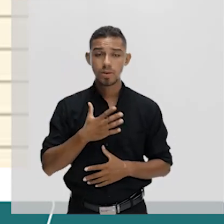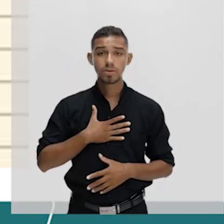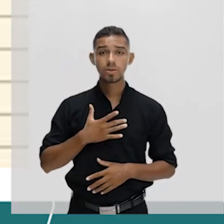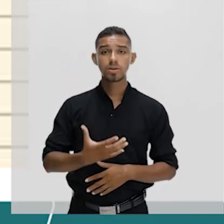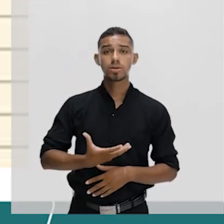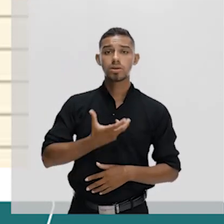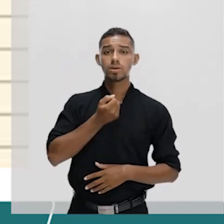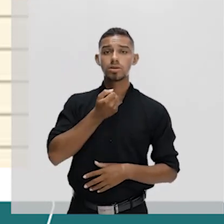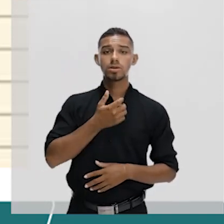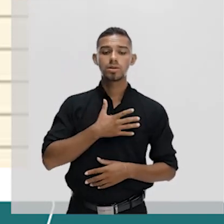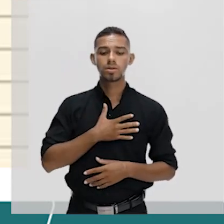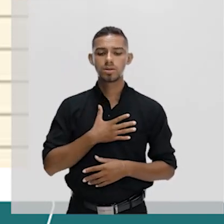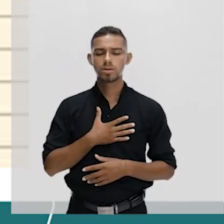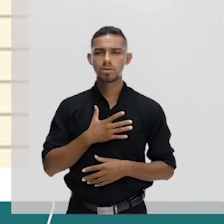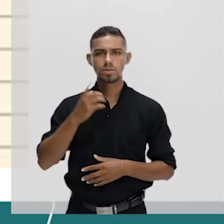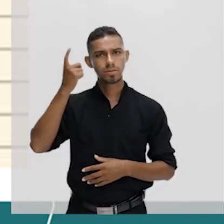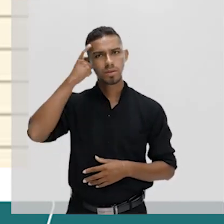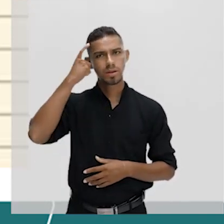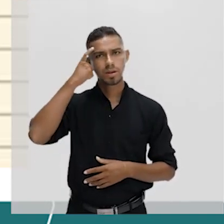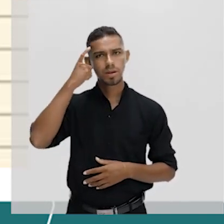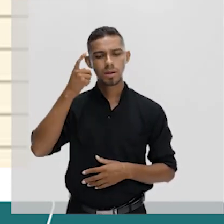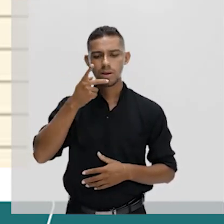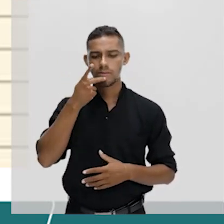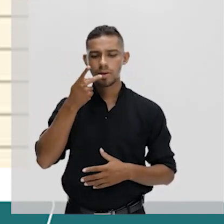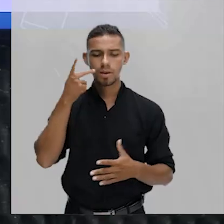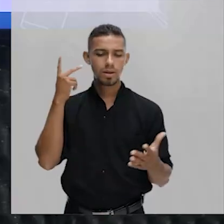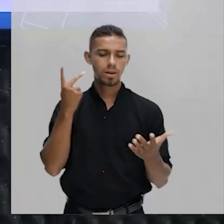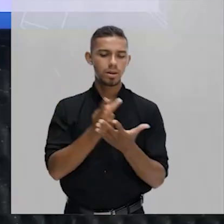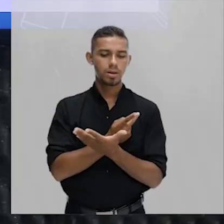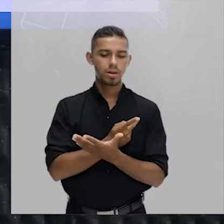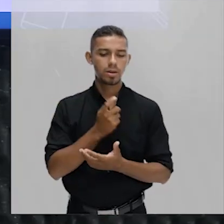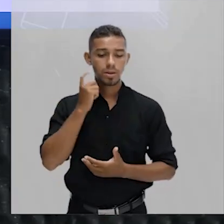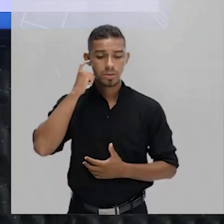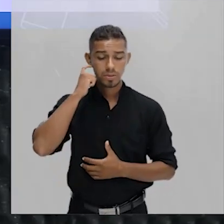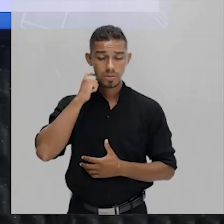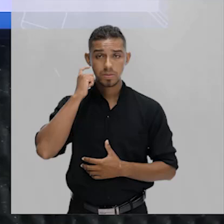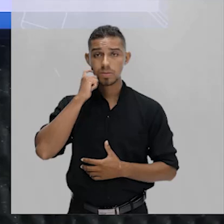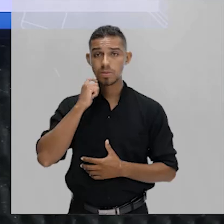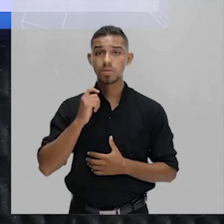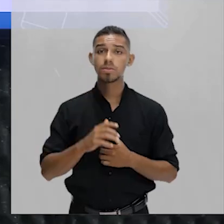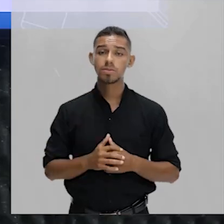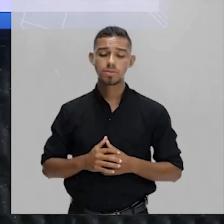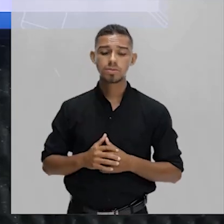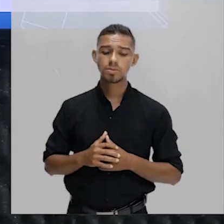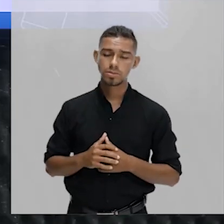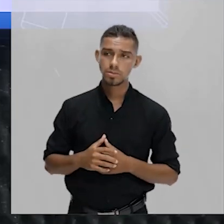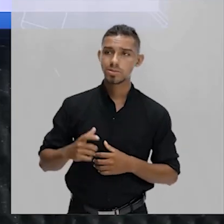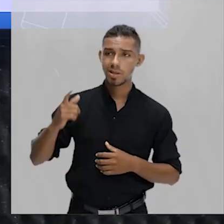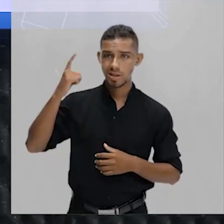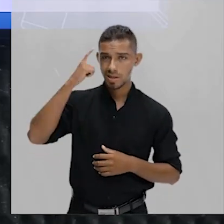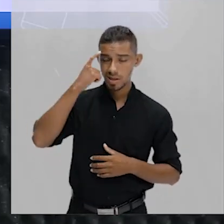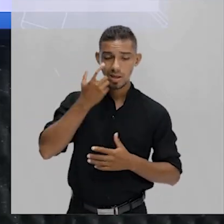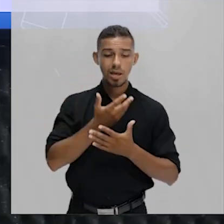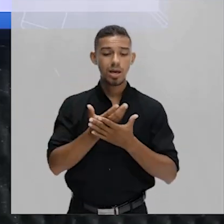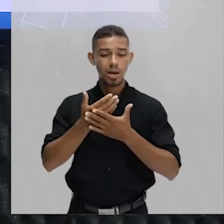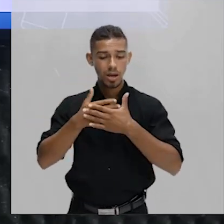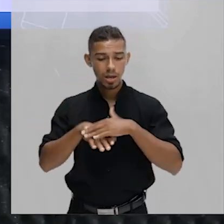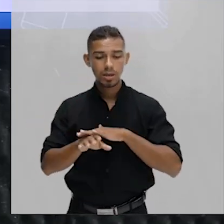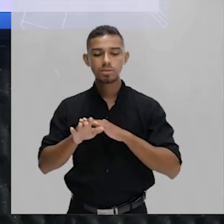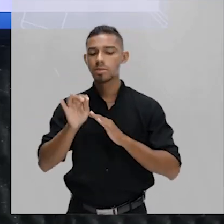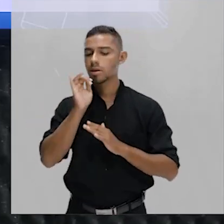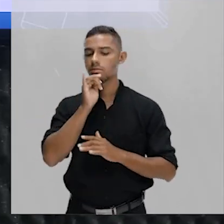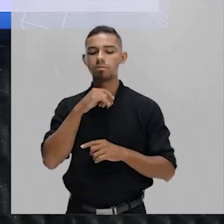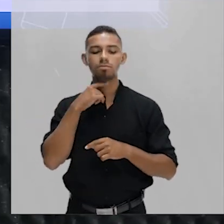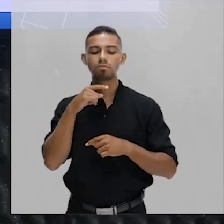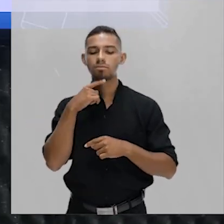capaz até das pessoas pensarem que a gente está falando errado. De tão comumente que a gente está acostumado a falar a forma que